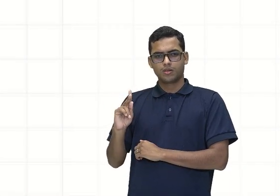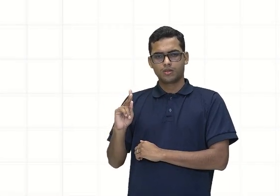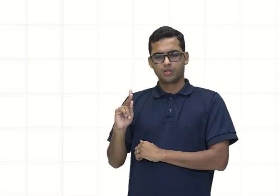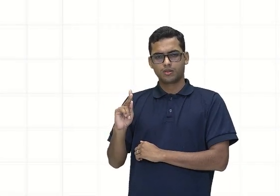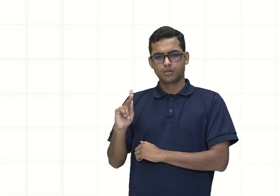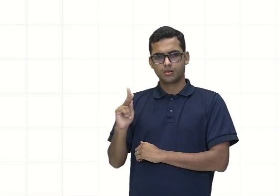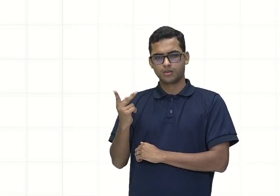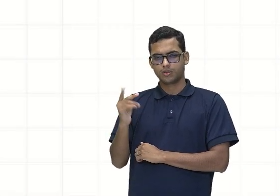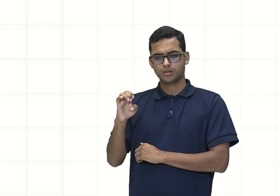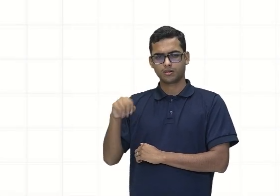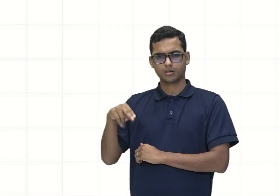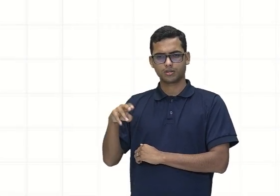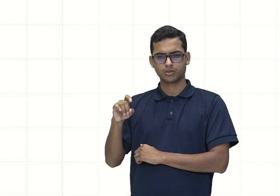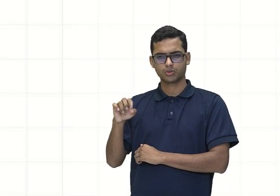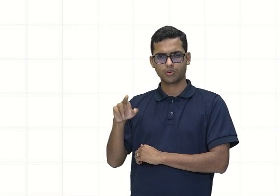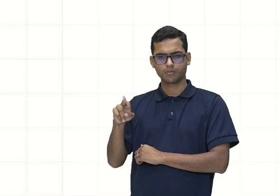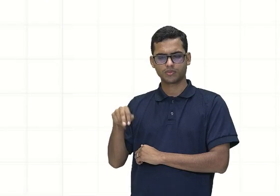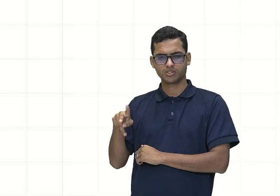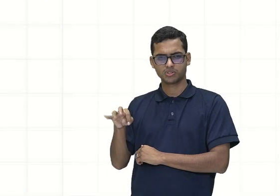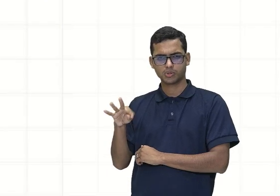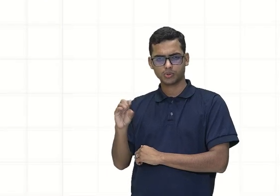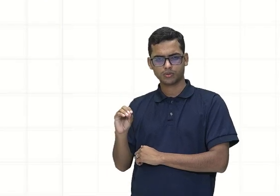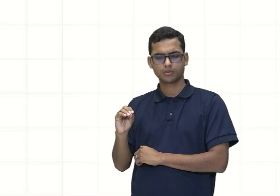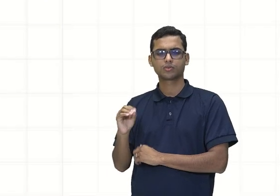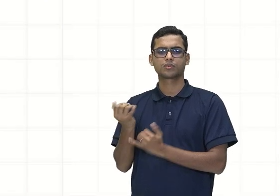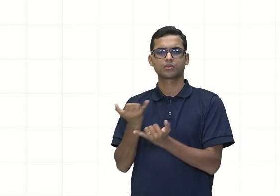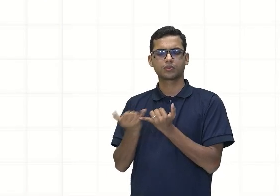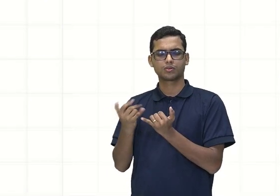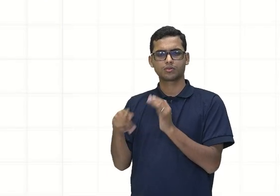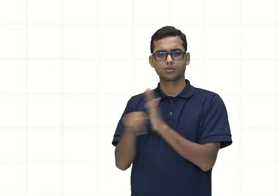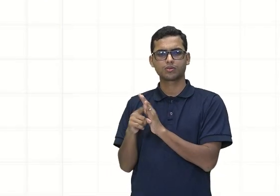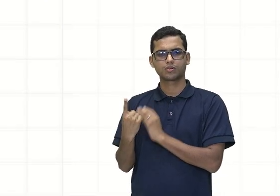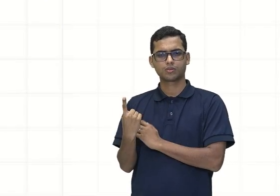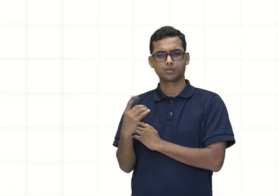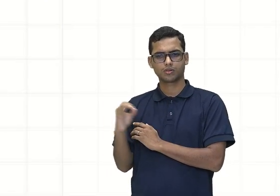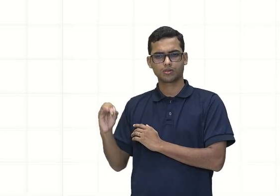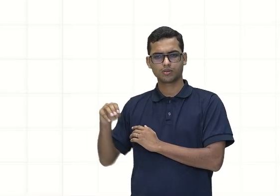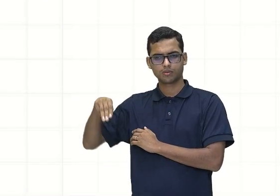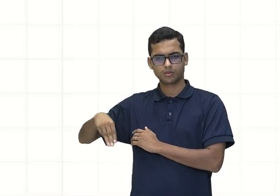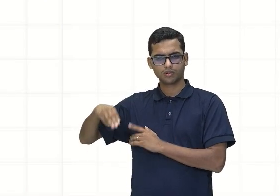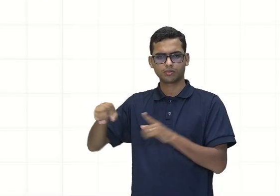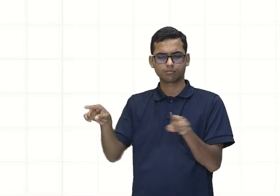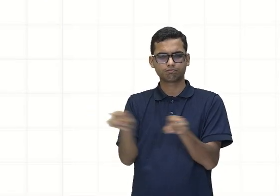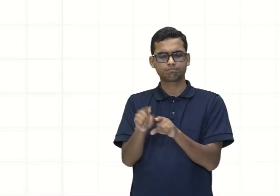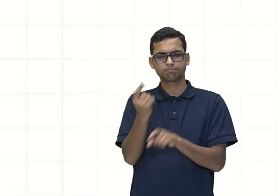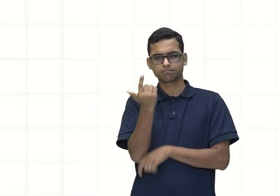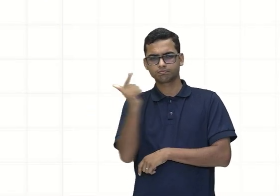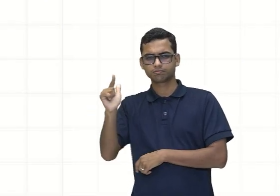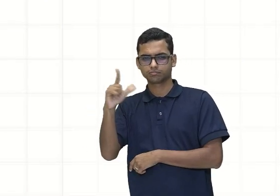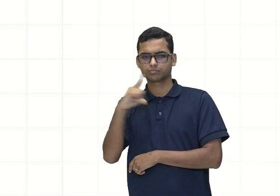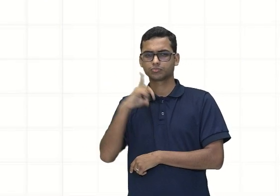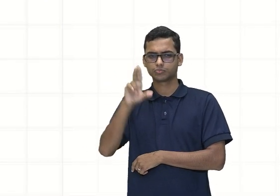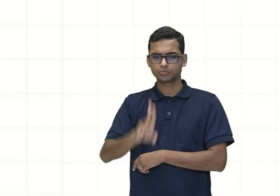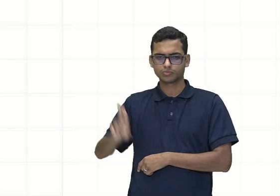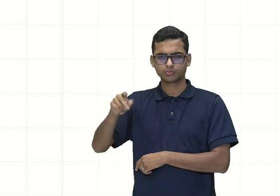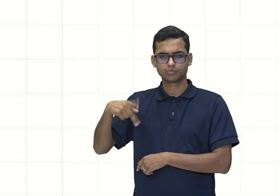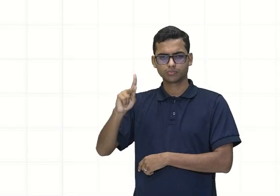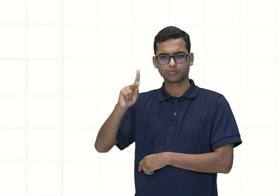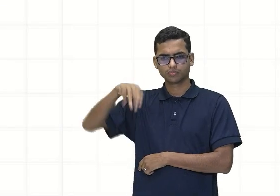que vale 100 metros. E nós temos um que usamos bastante, que é o